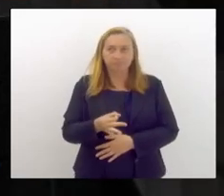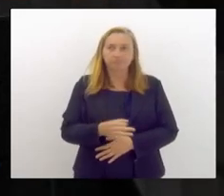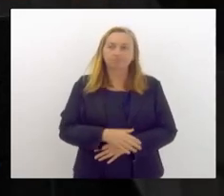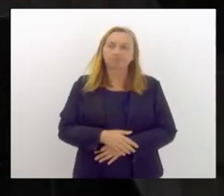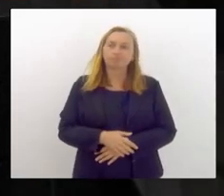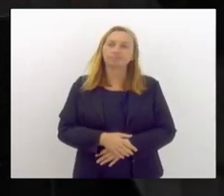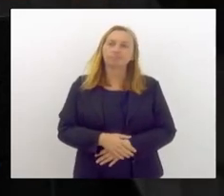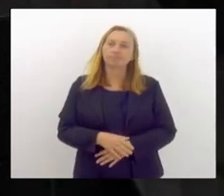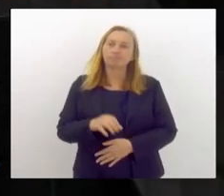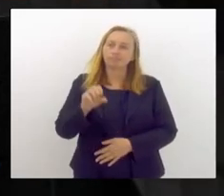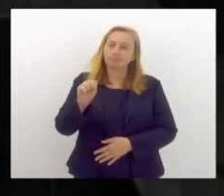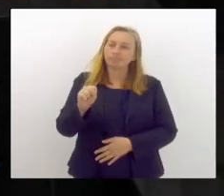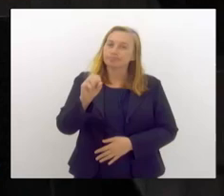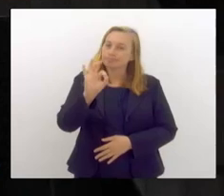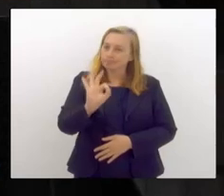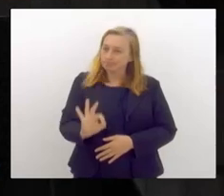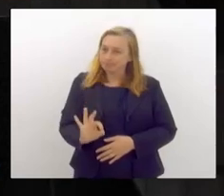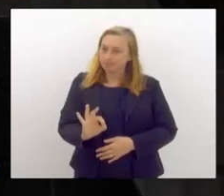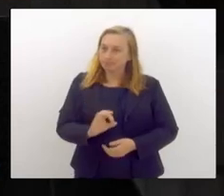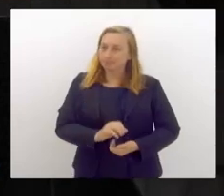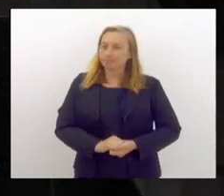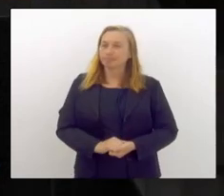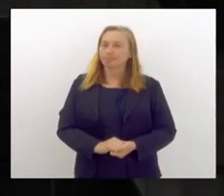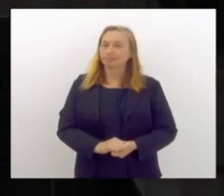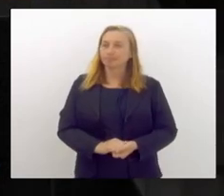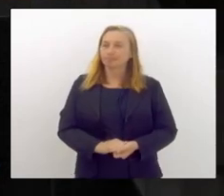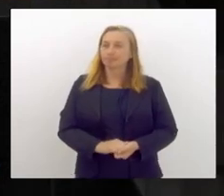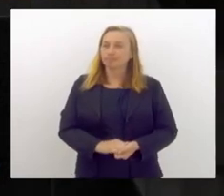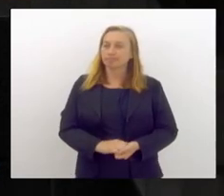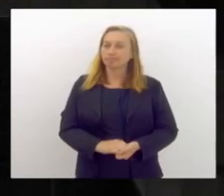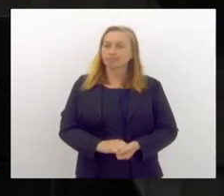de 8%,